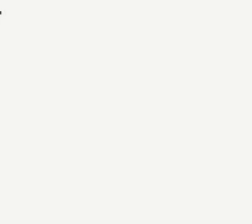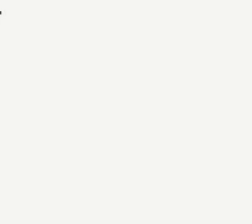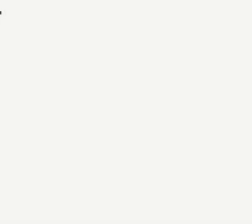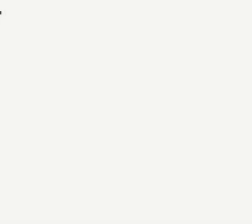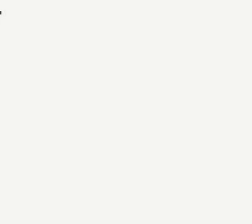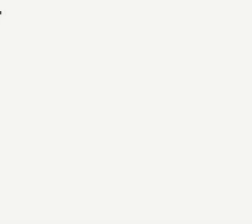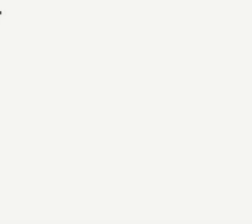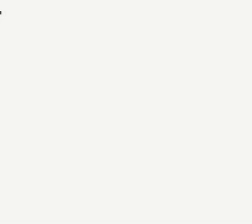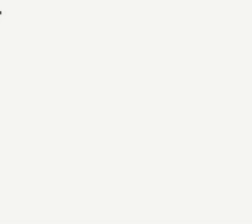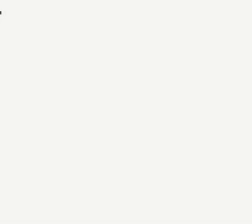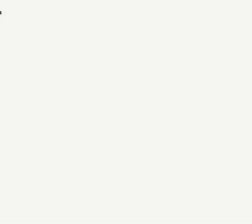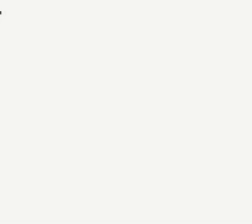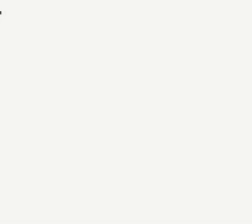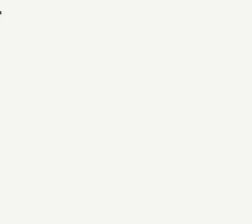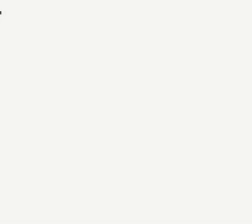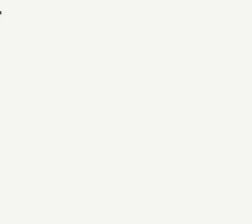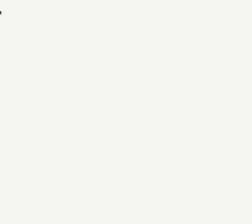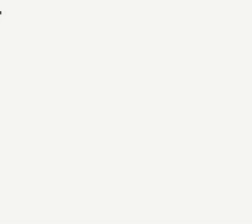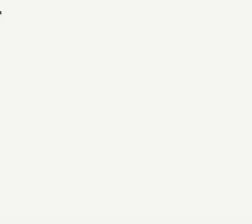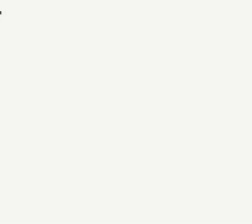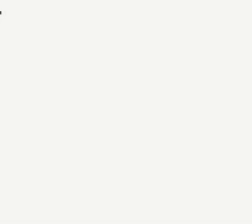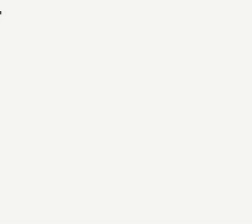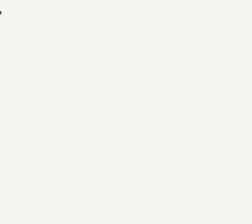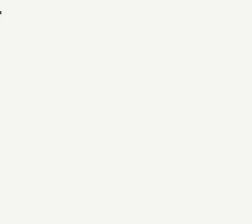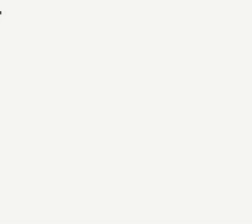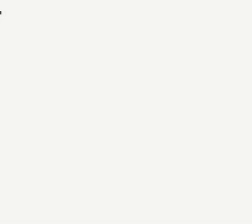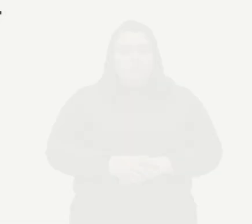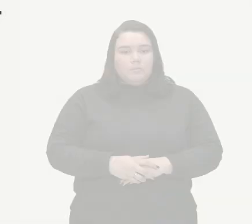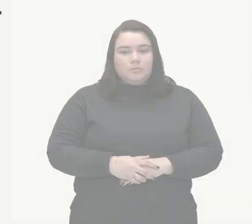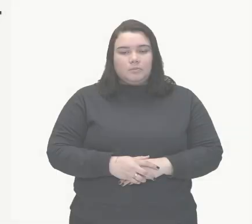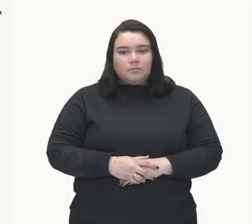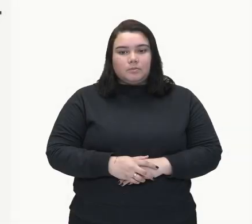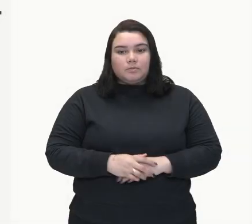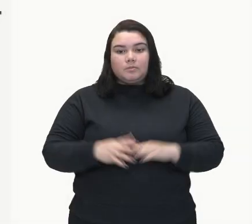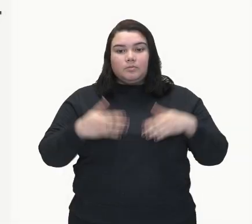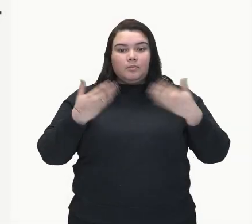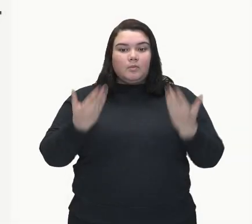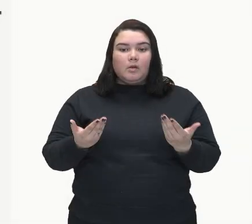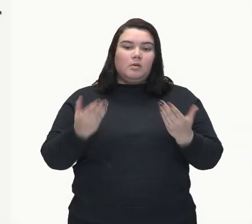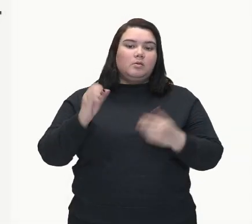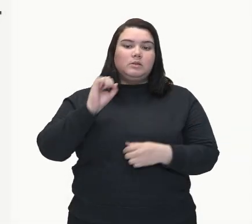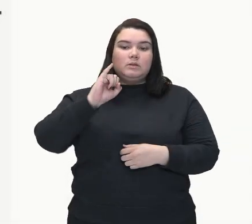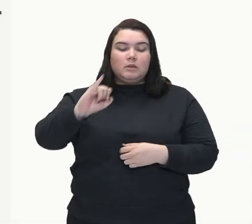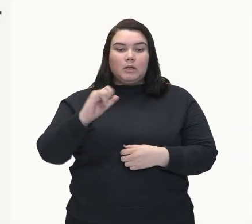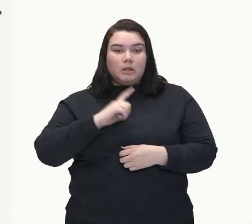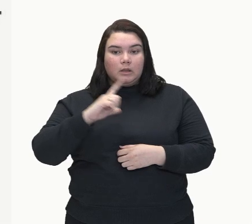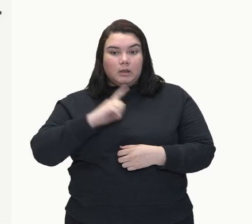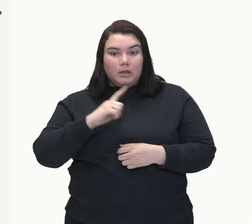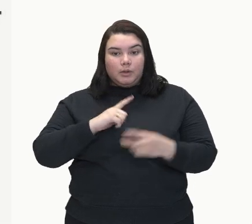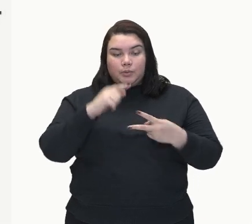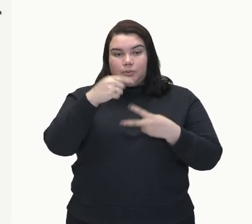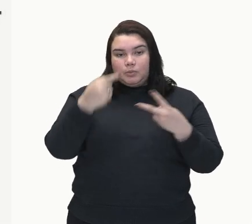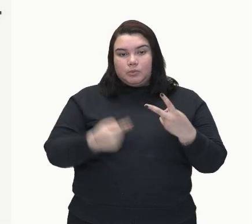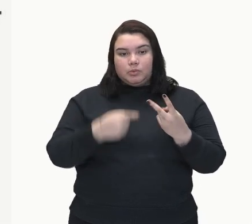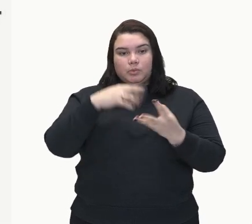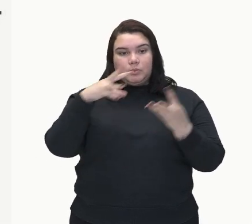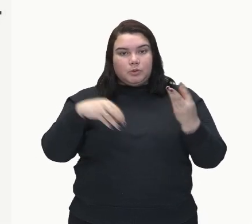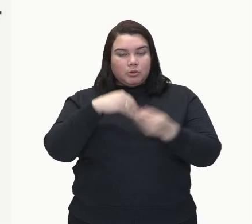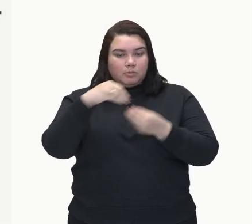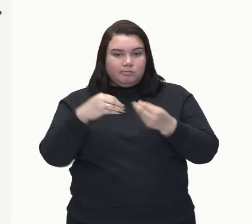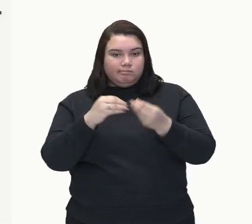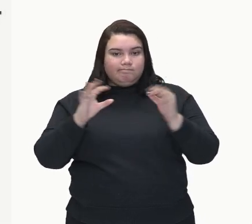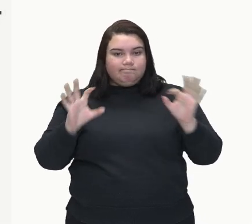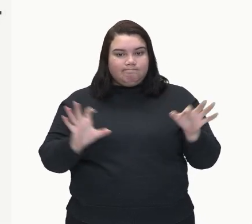lado aqui vai refletir o ácido lático. Mas se eu for juntar essas duas substâncias aqui,